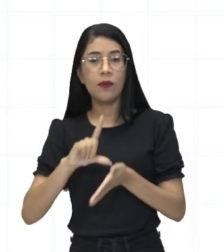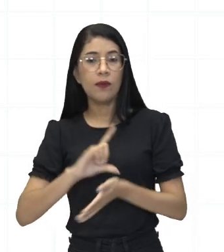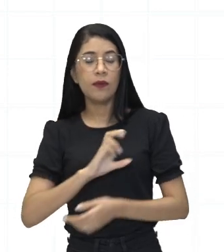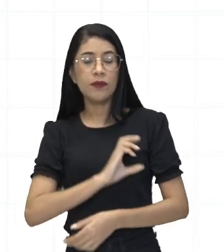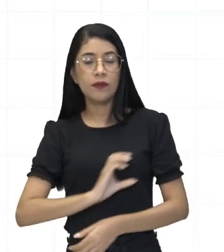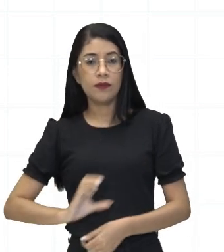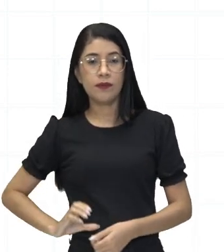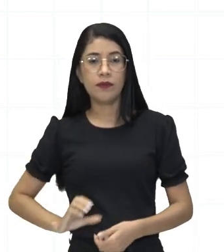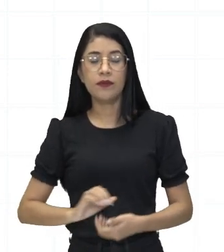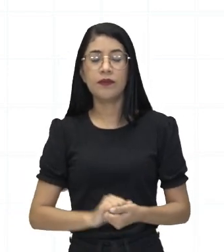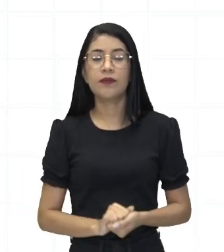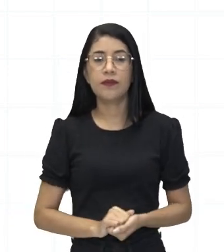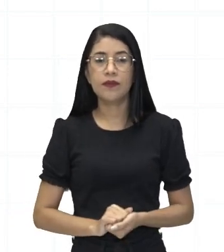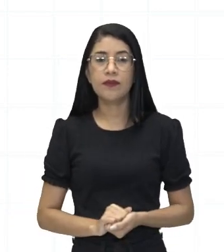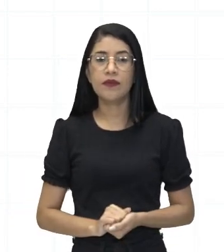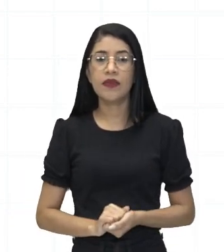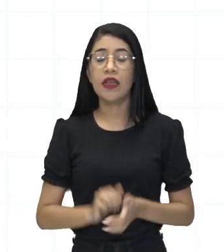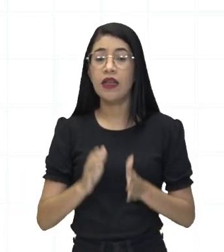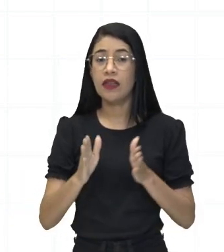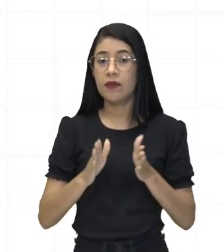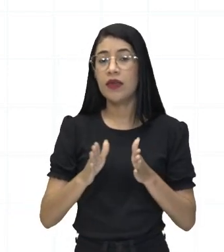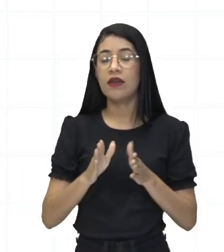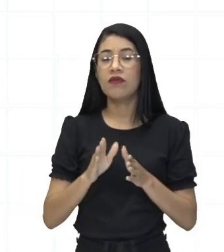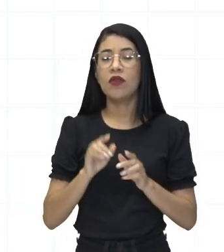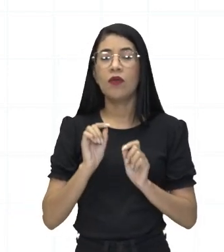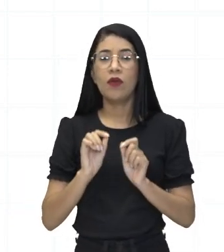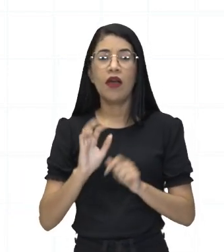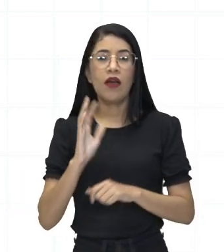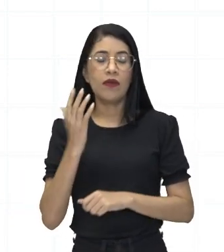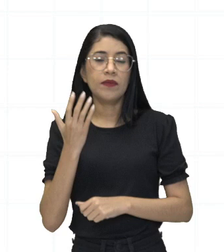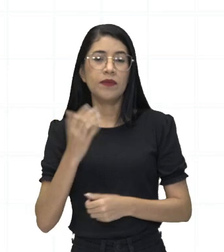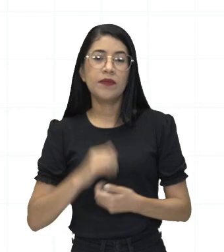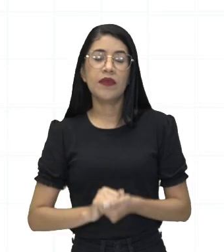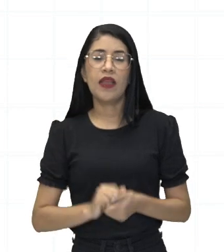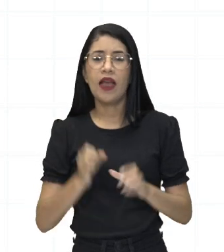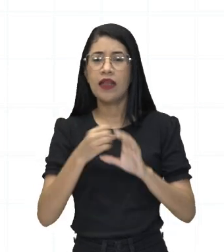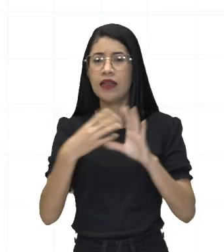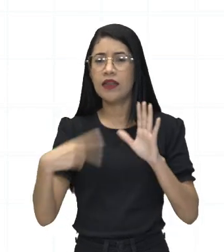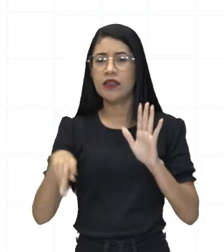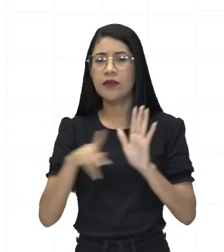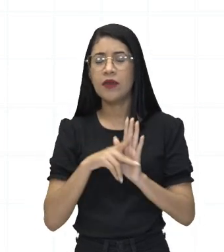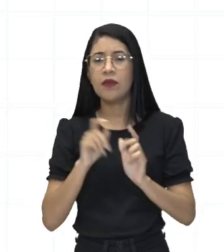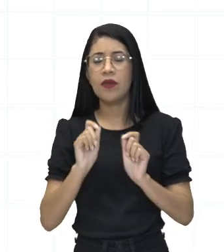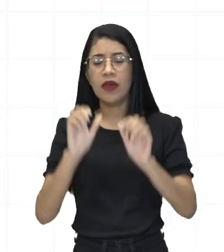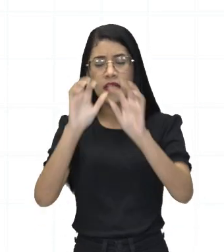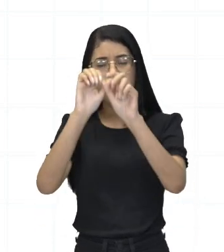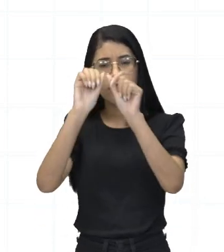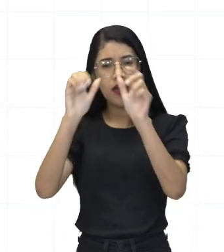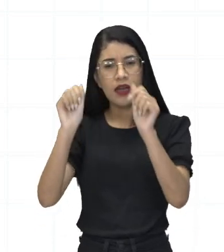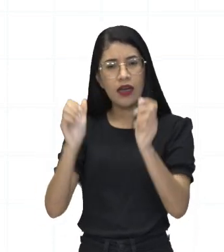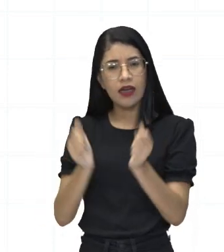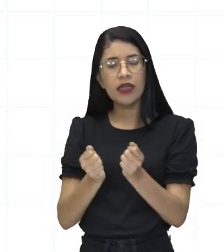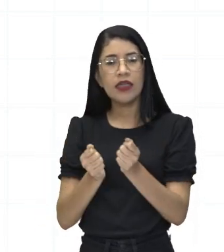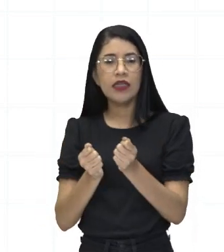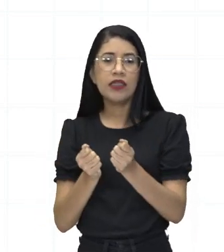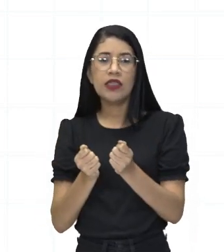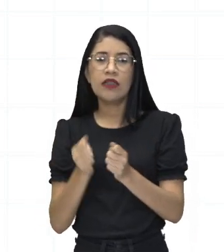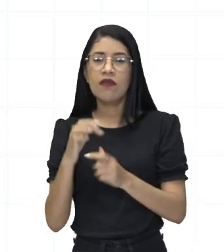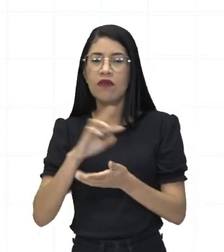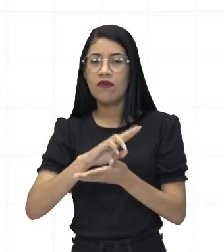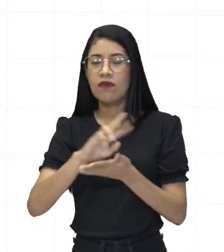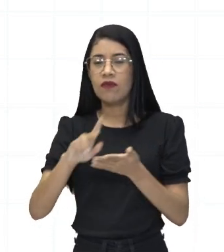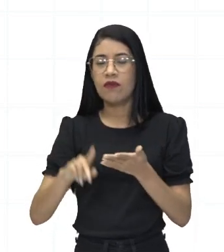a.C., certo? No período arcaico, o que nós temos como característica dessa escultura do período arcaico?